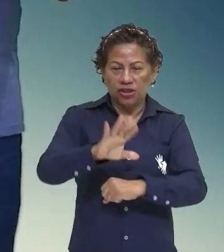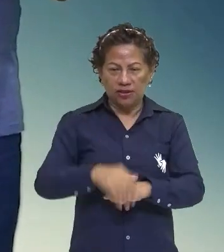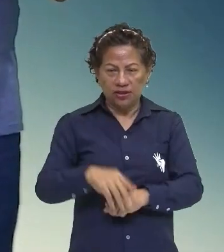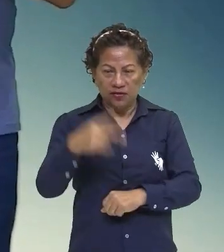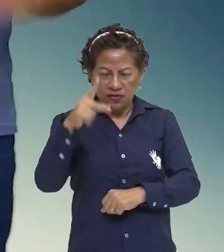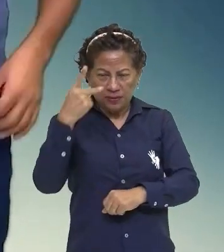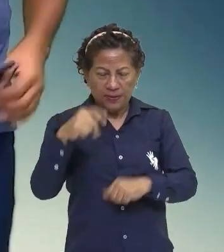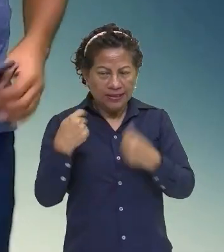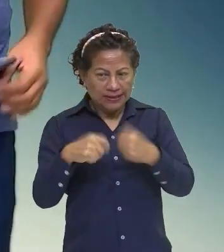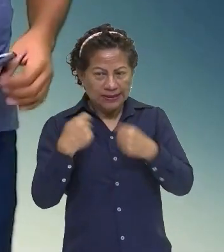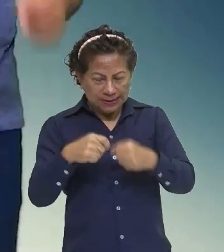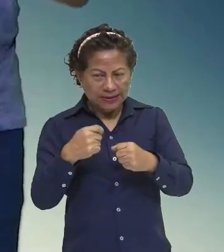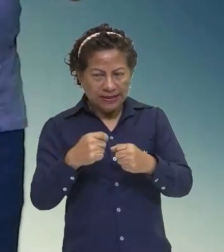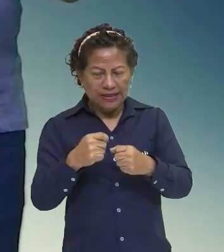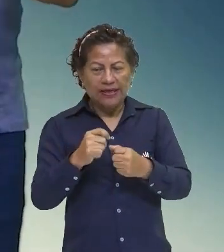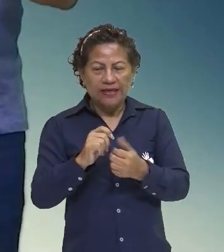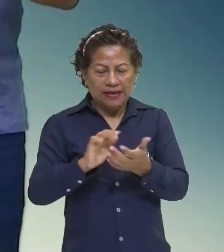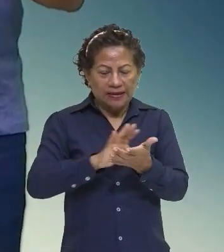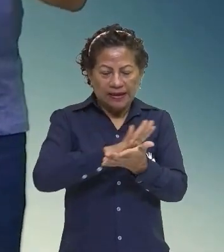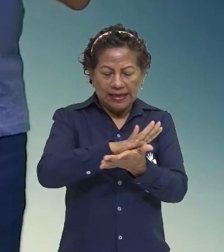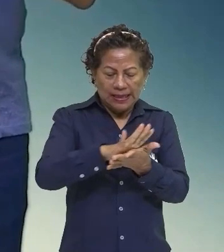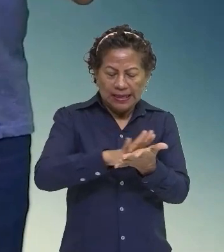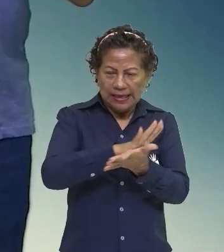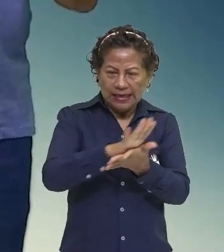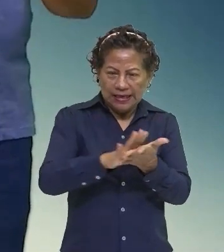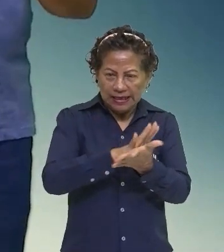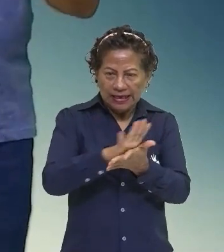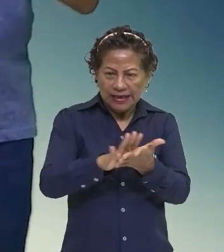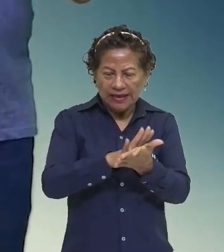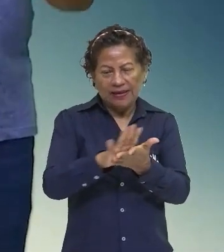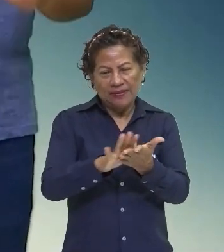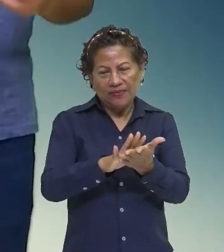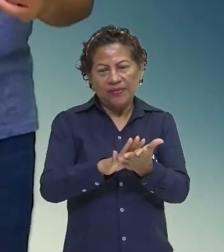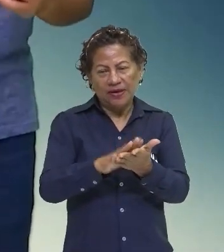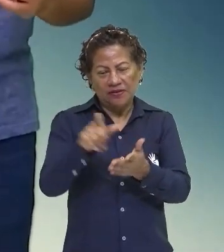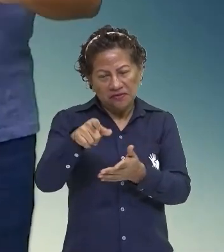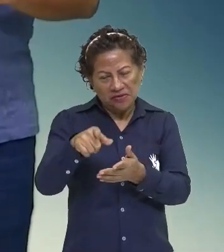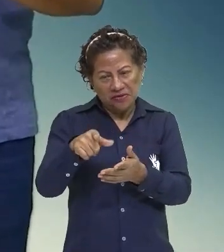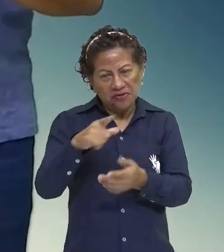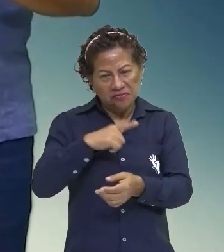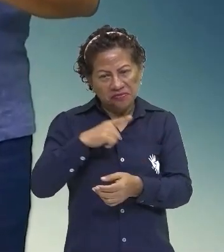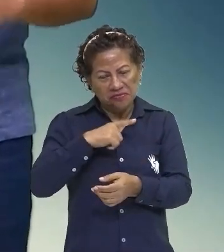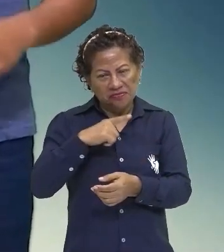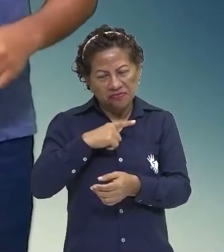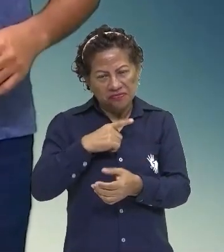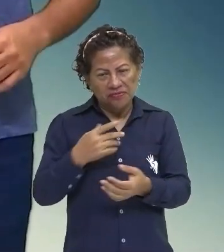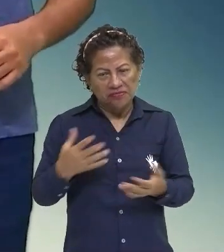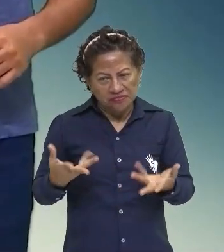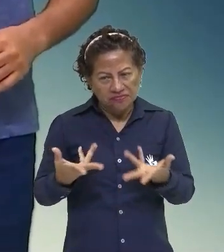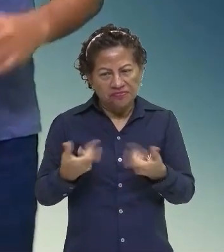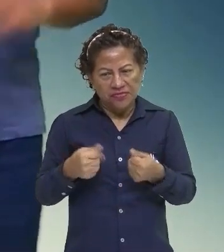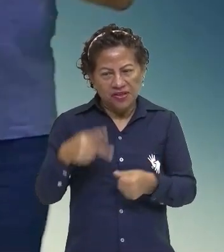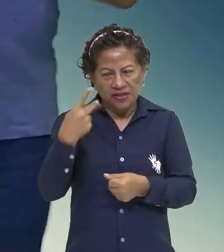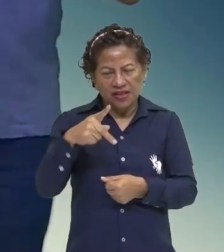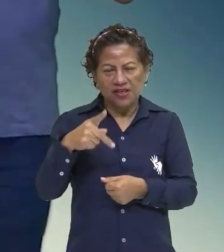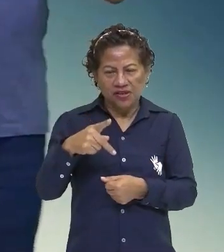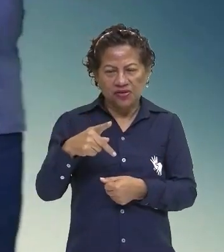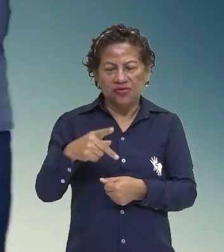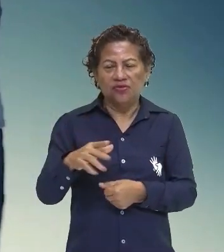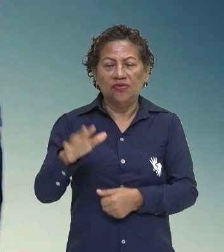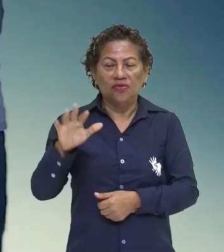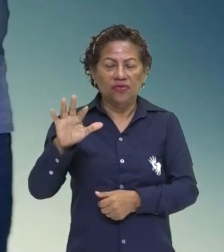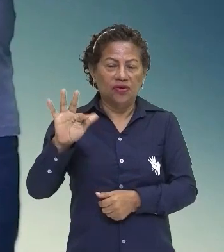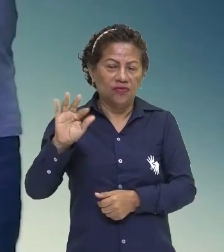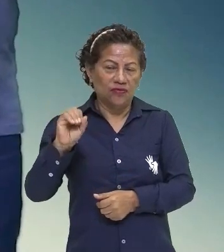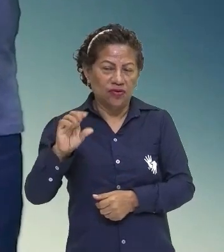a lente do seu celular. Um paninho simples, limpou a lente, você vai garantir nitidez na tua fotografia. Segunda dica,